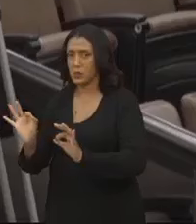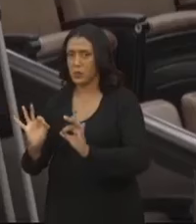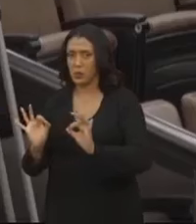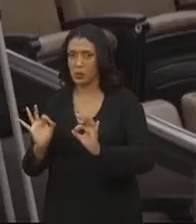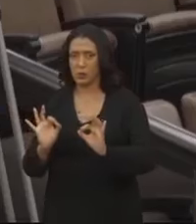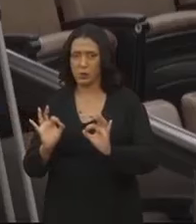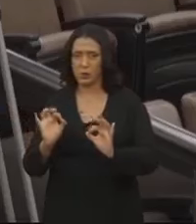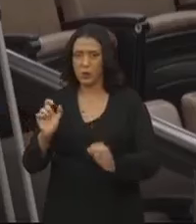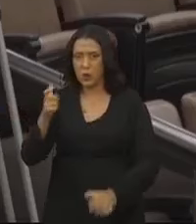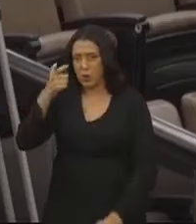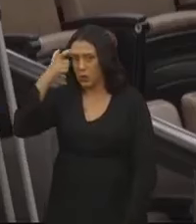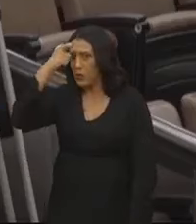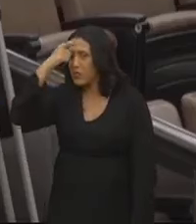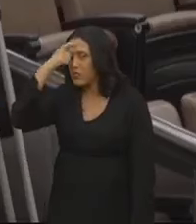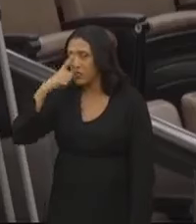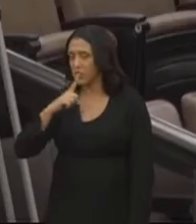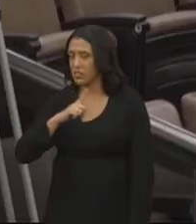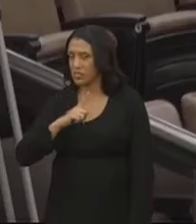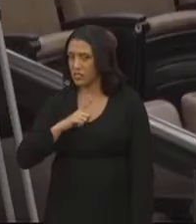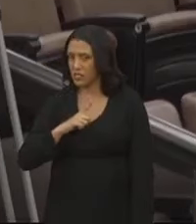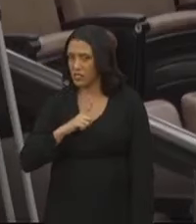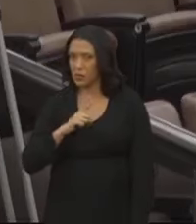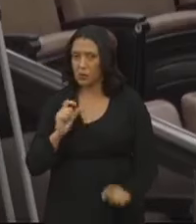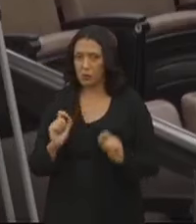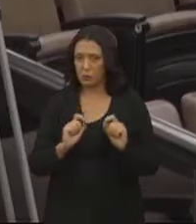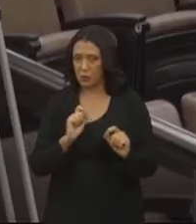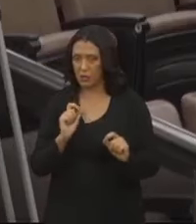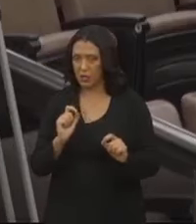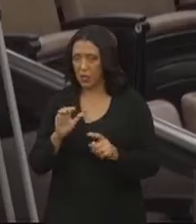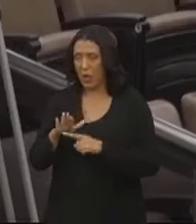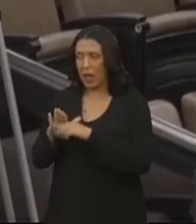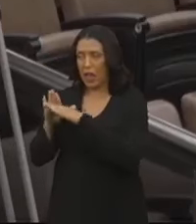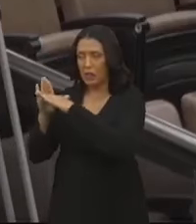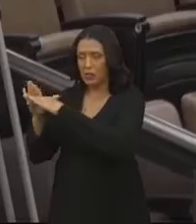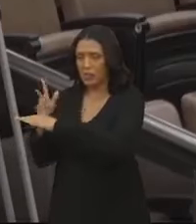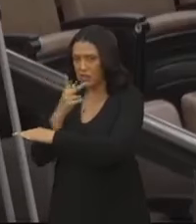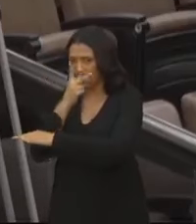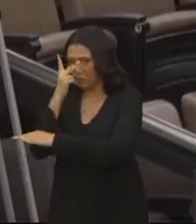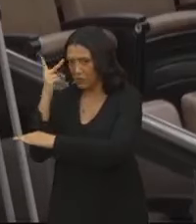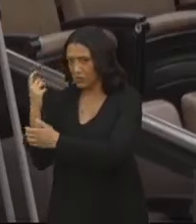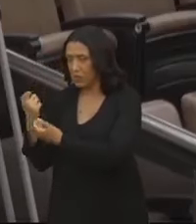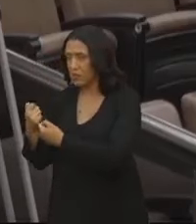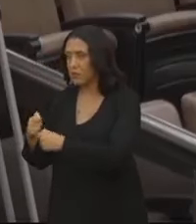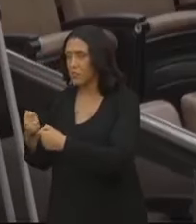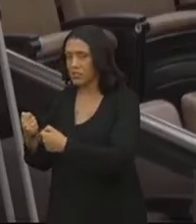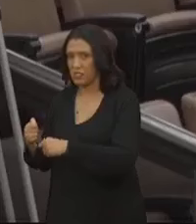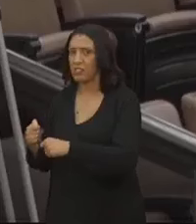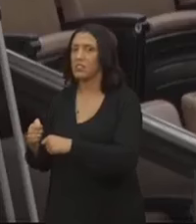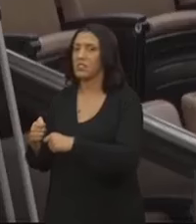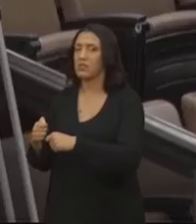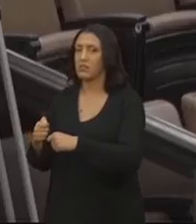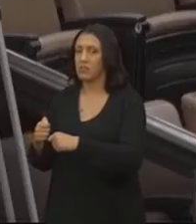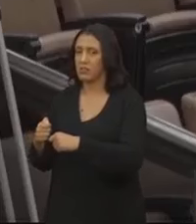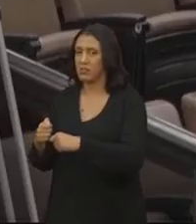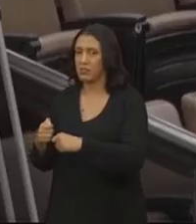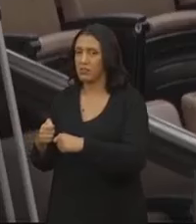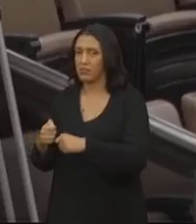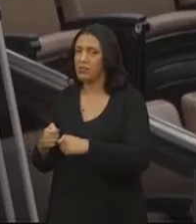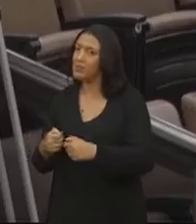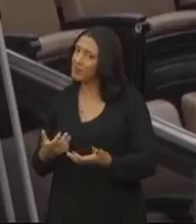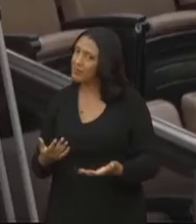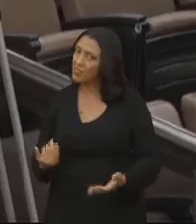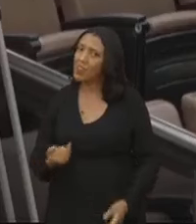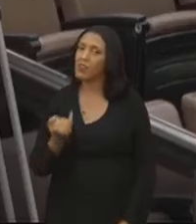a serviço dos que mais precisam, o Brasil está discutindo agora a COP30, a situação que está